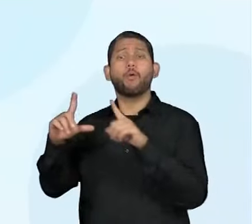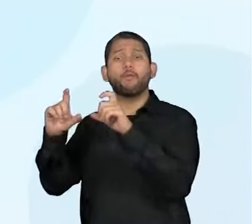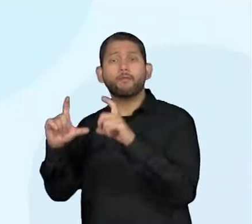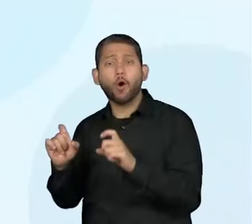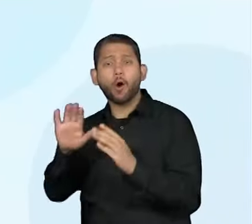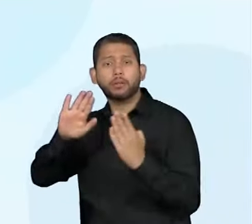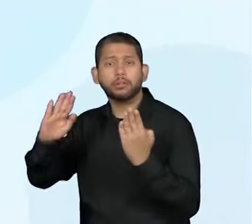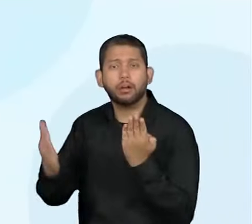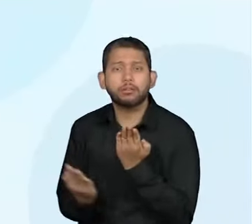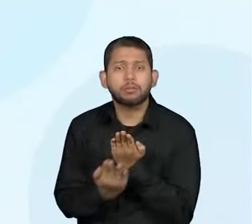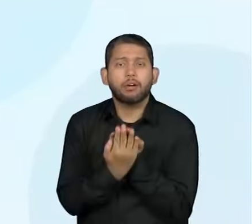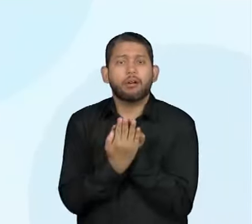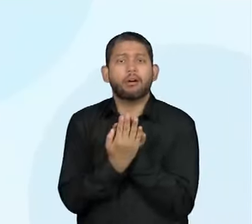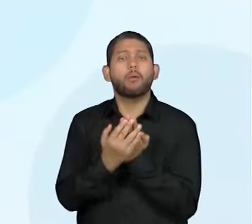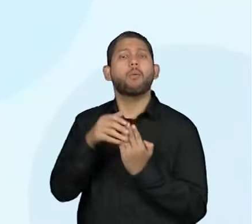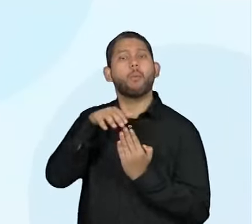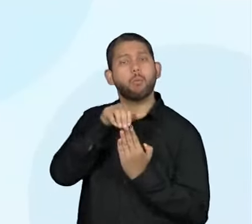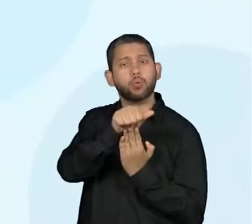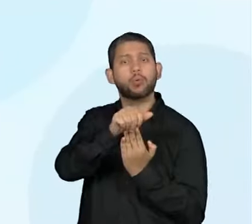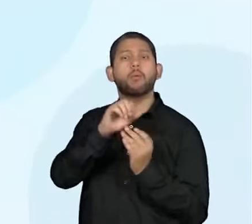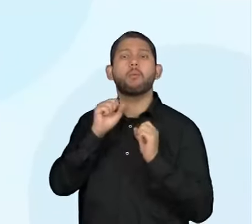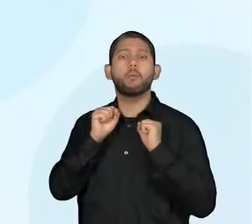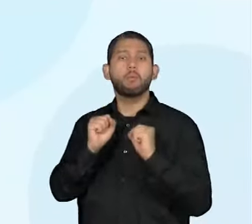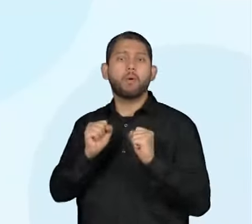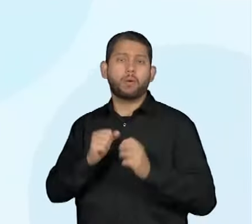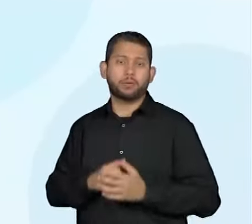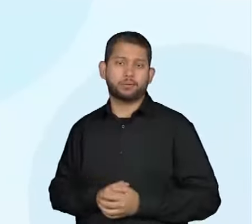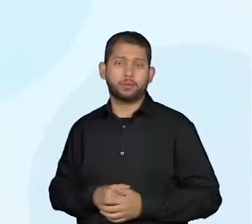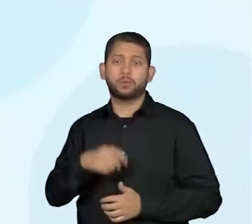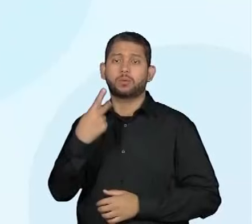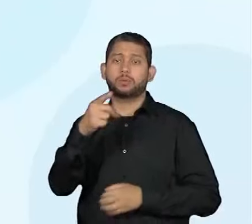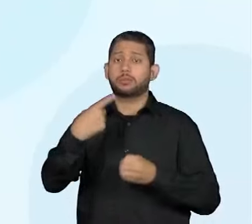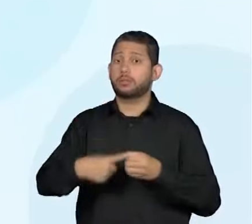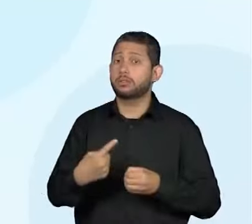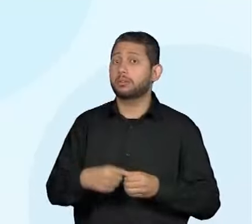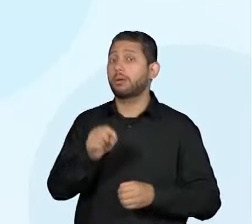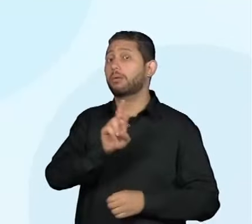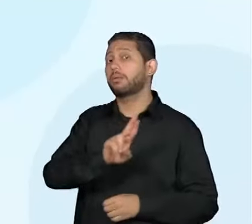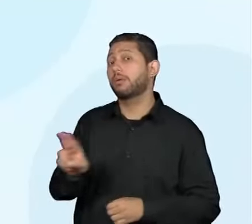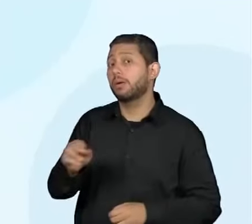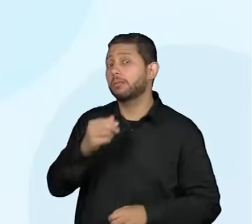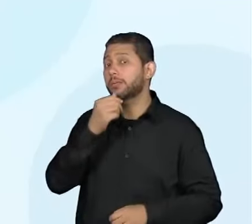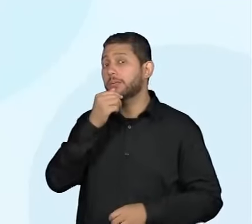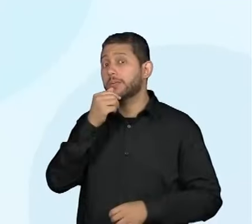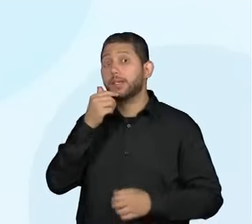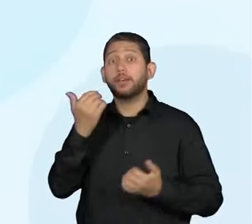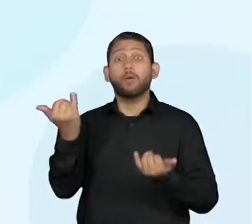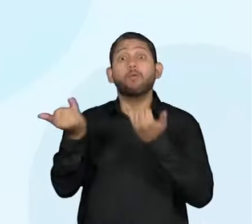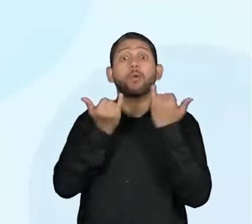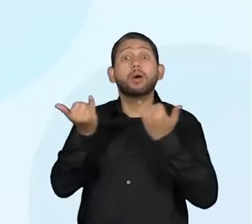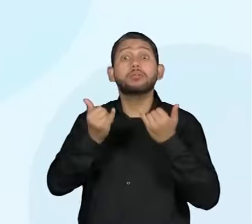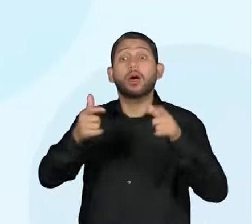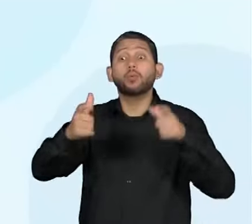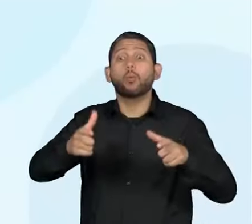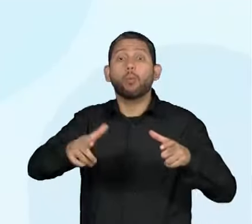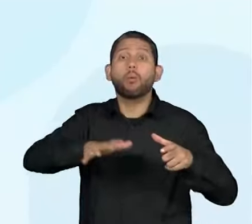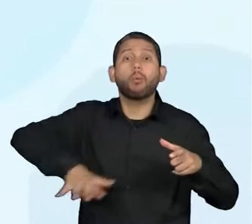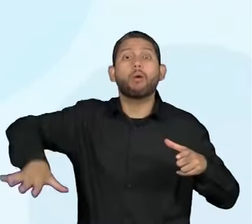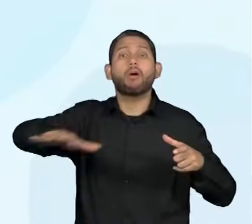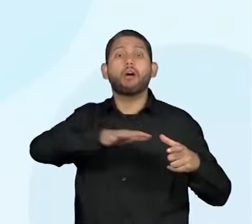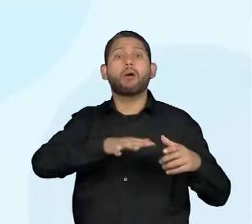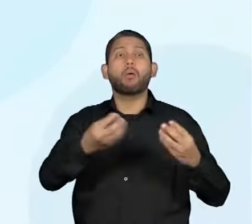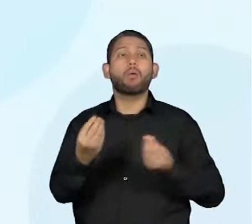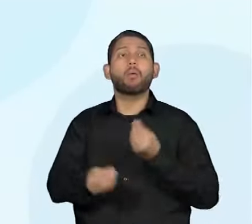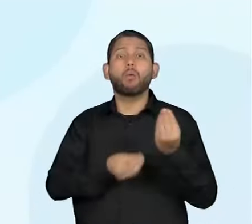só. Então, você vai colocar o local, coloca aí o nome da sua cidade, os dados geográficos, não é, Pro? Que é bem importante